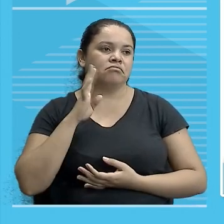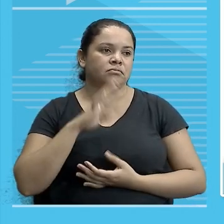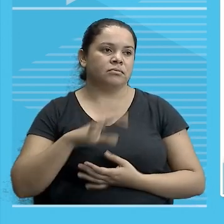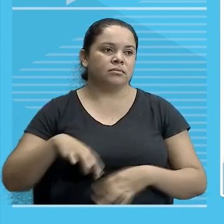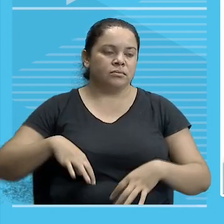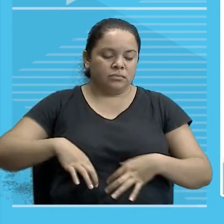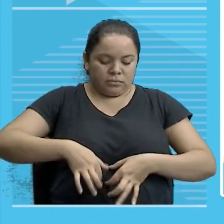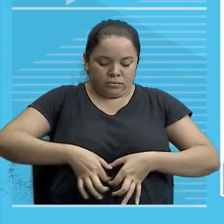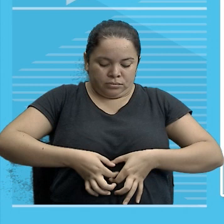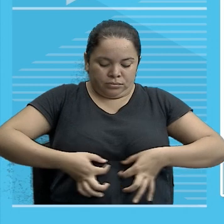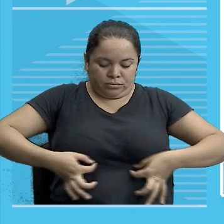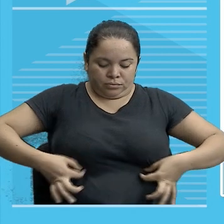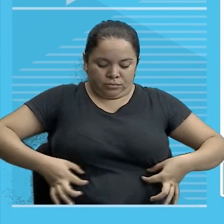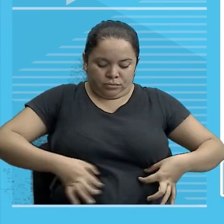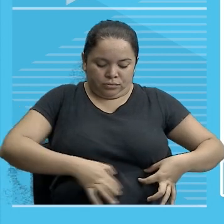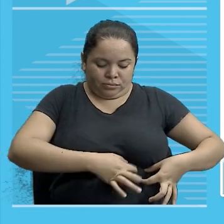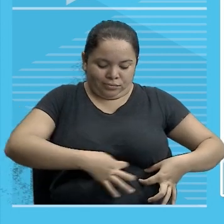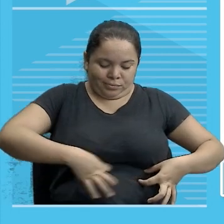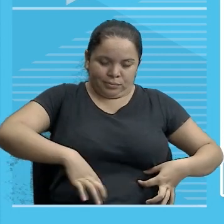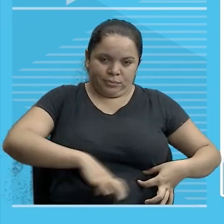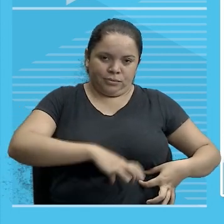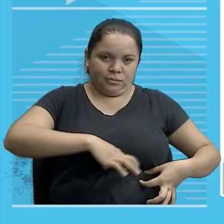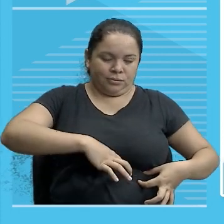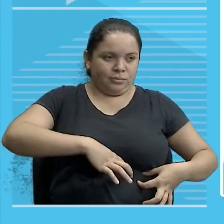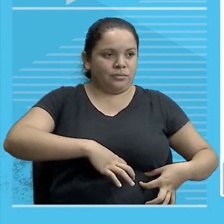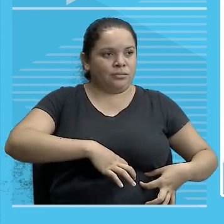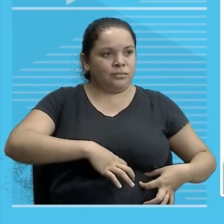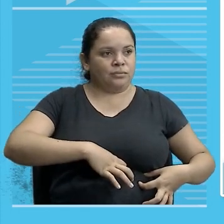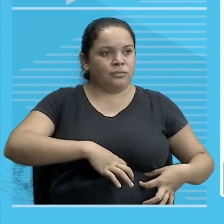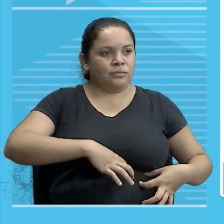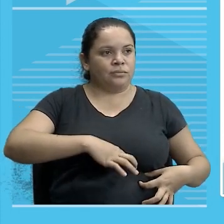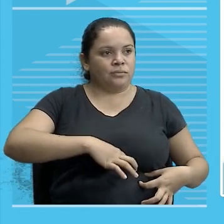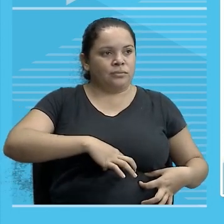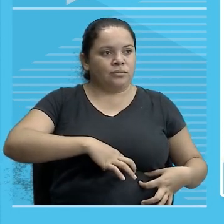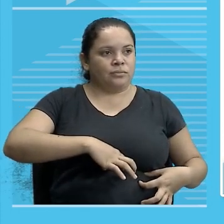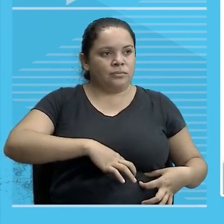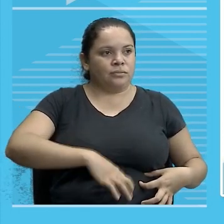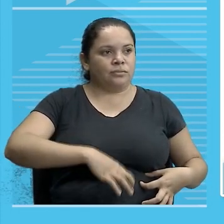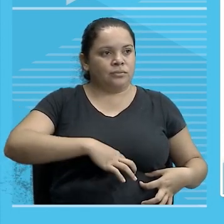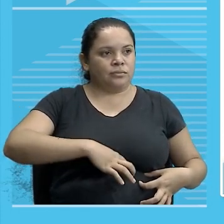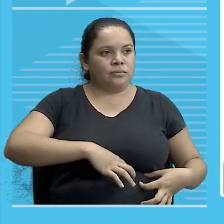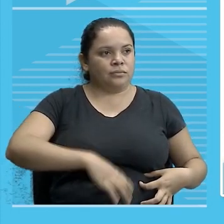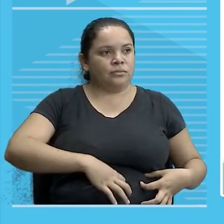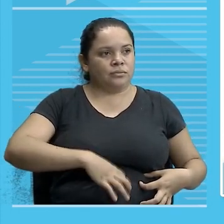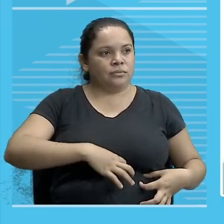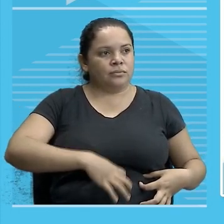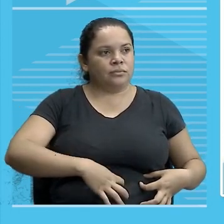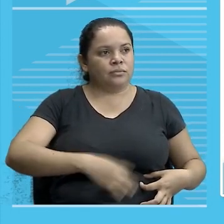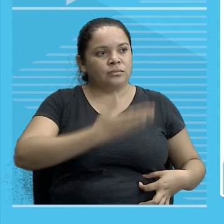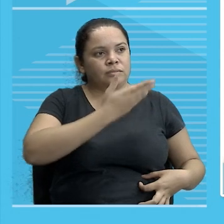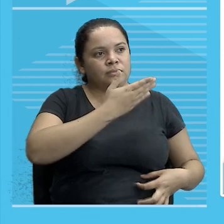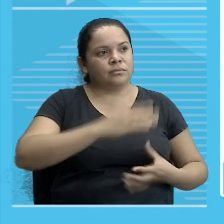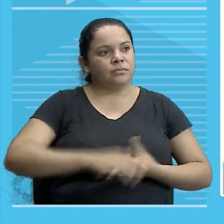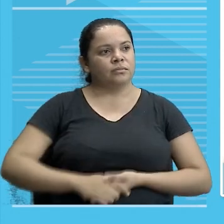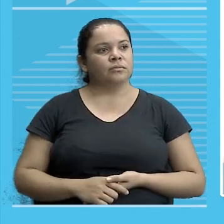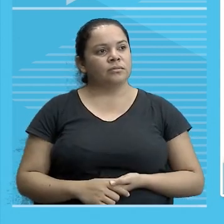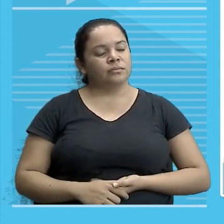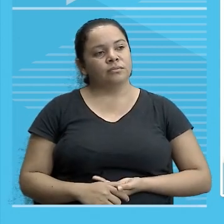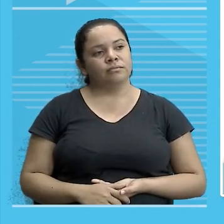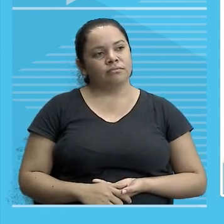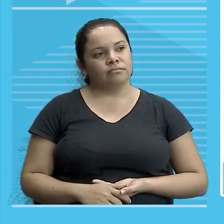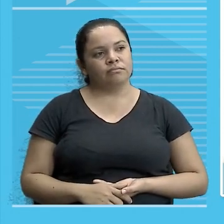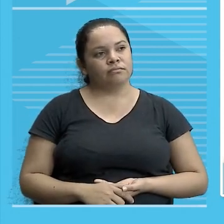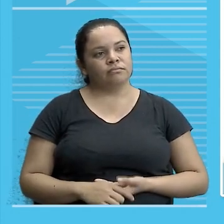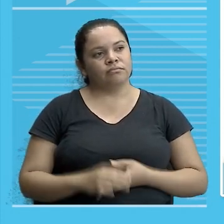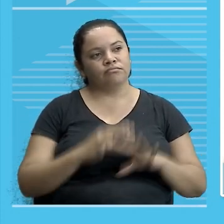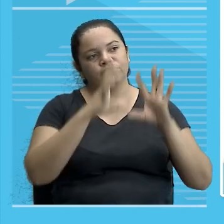né? Aqui eu tenho o esôfago subindo, né? Claro que isso aqui não é o que eu vou trabalhar mesmo,